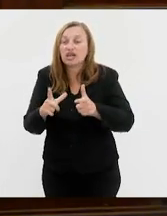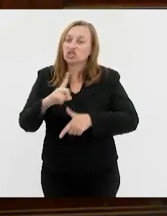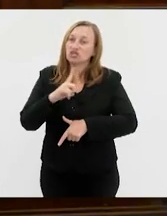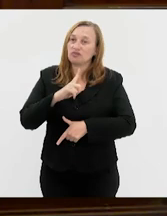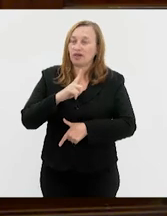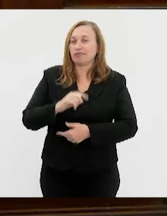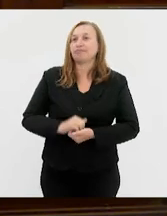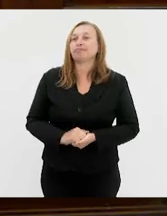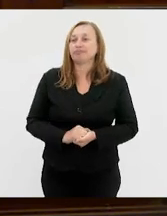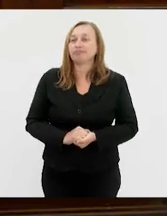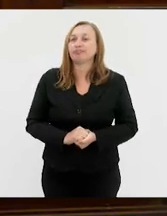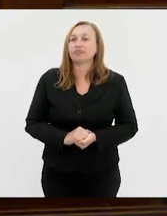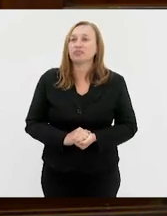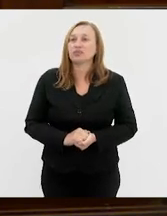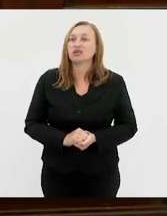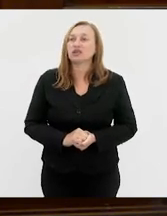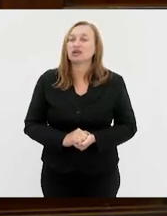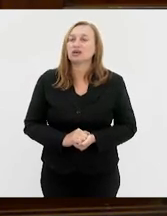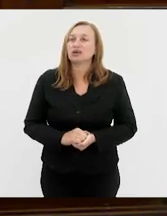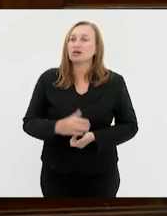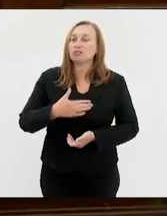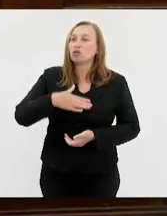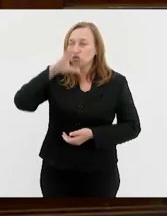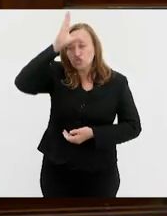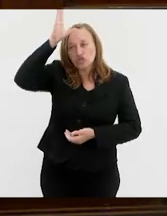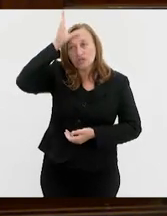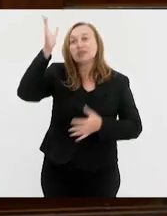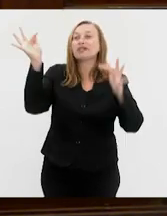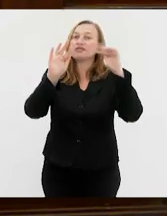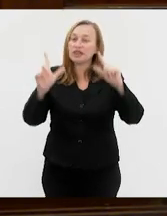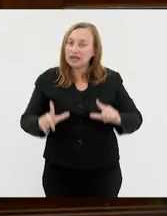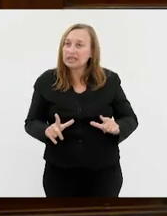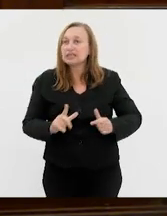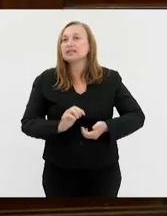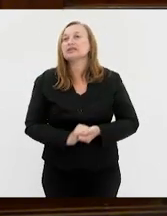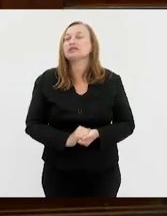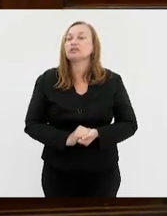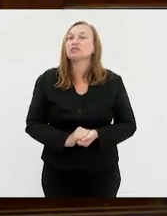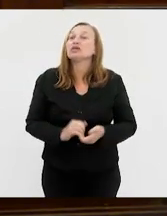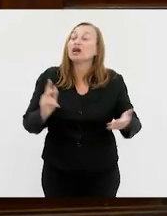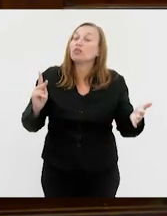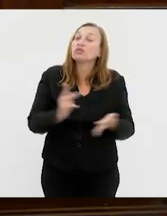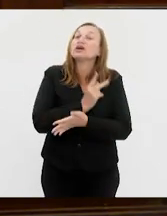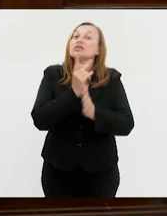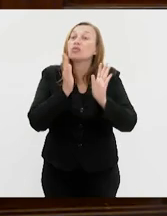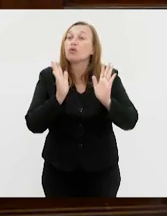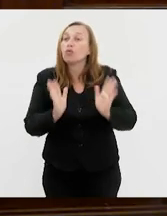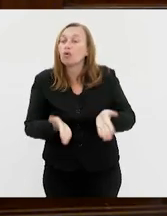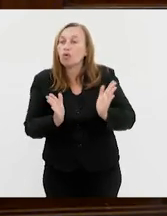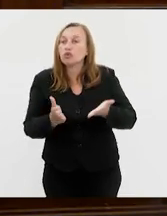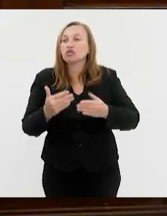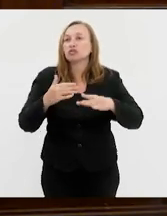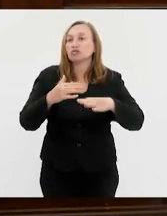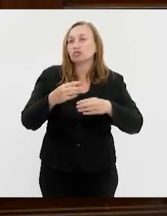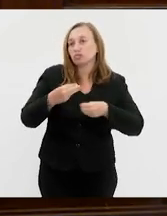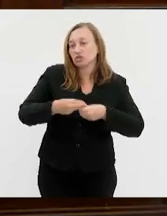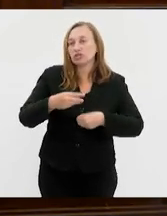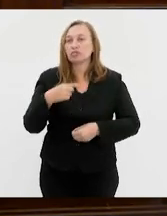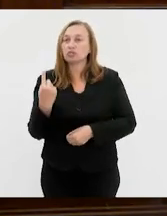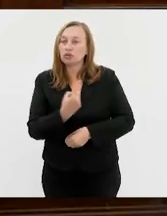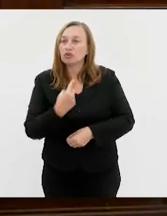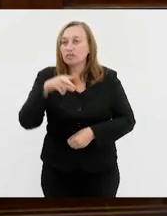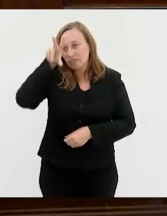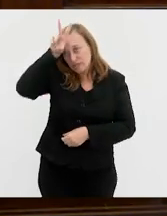lindo, né? Ele está satisfeito com o que acontece hoje em nosso município. Mesquita